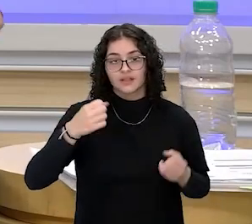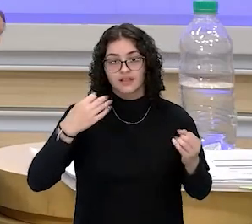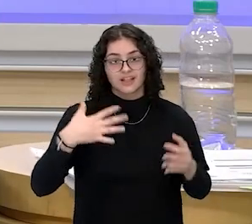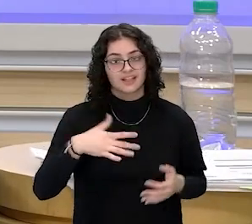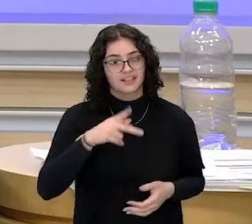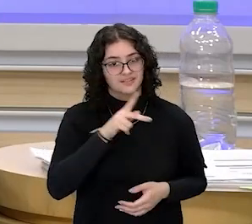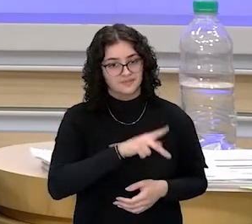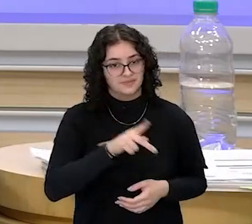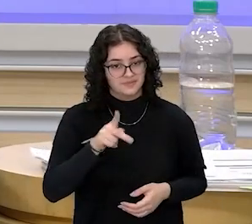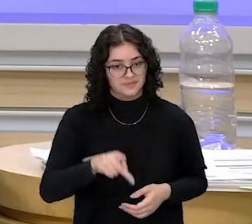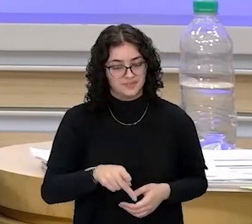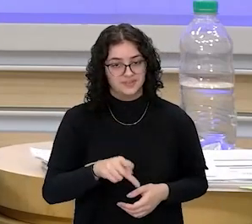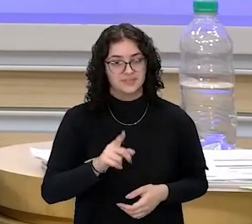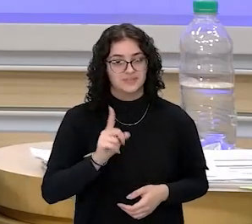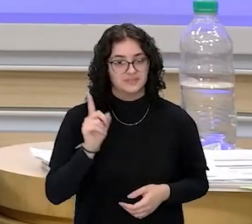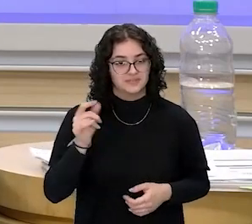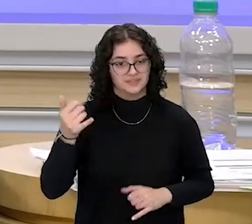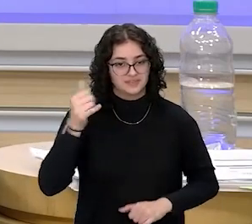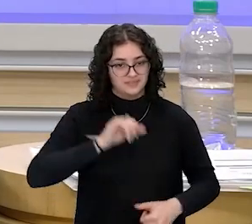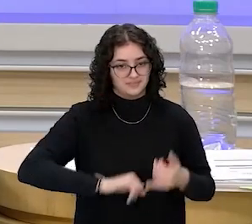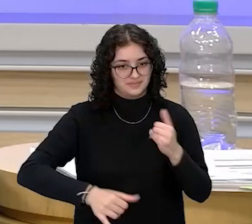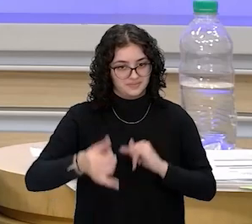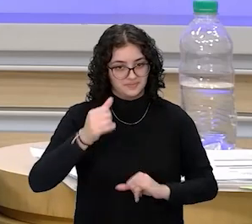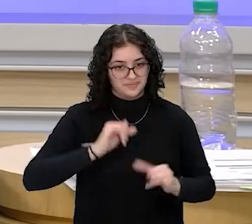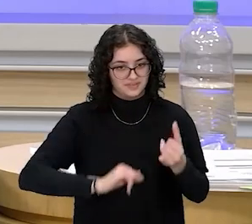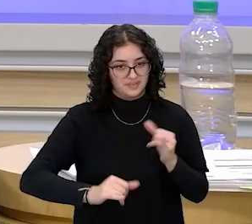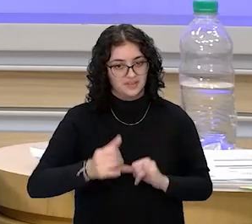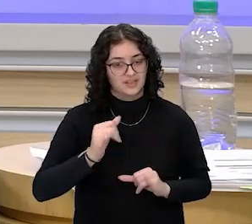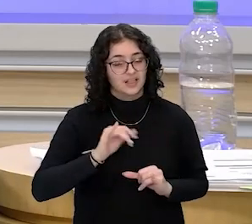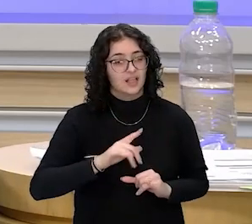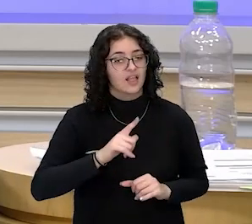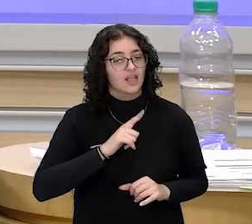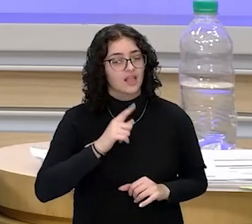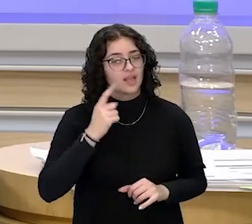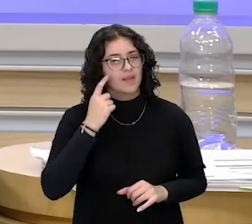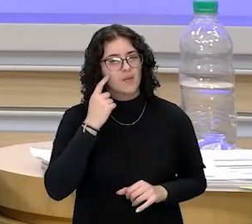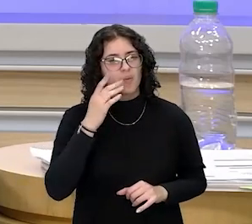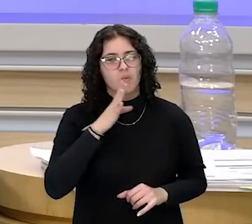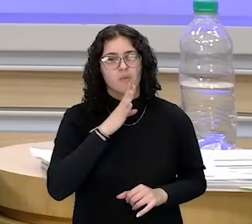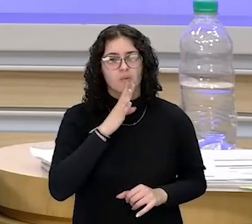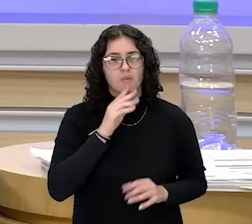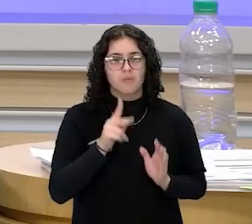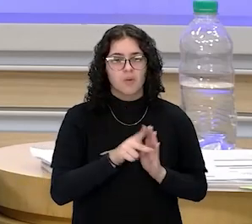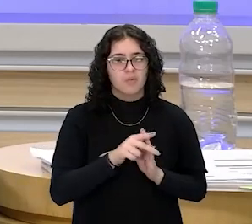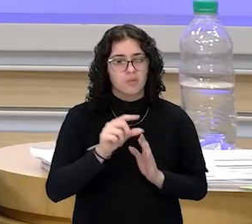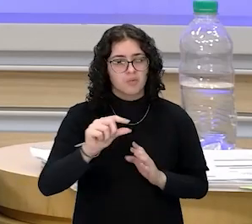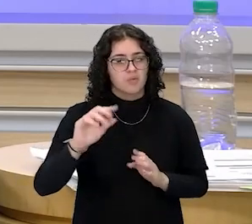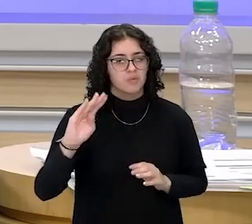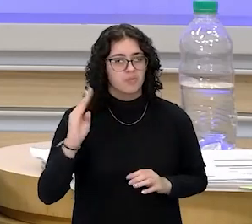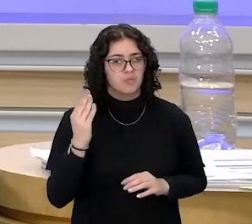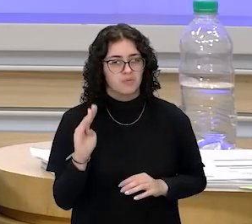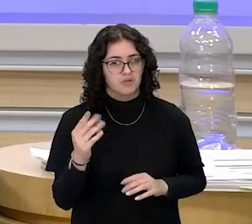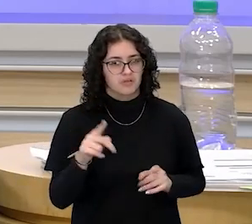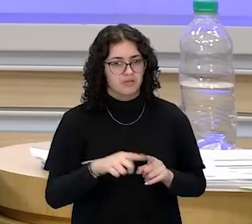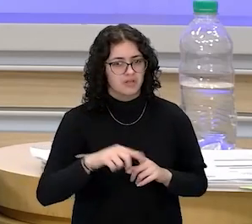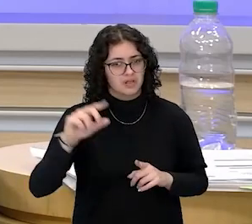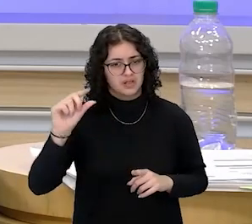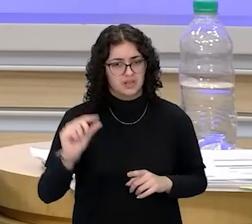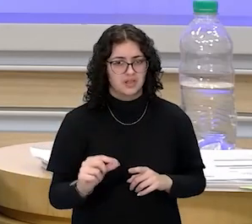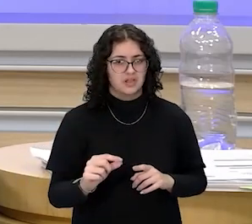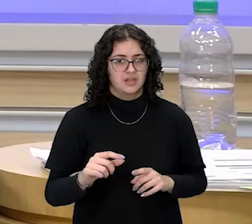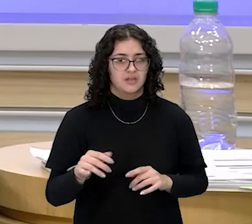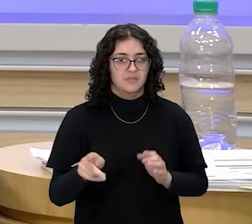a professora de Química, tá certo? Que tem uma noção muito básica de biologia e muito menor ainda